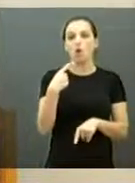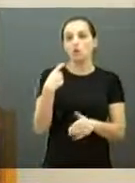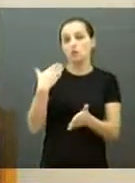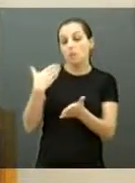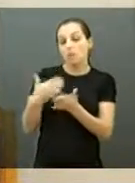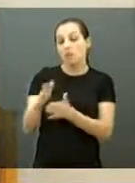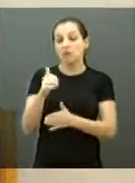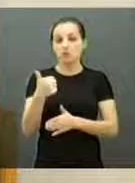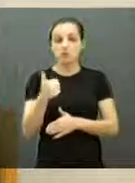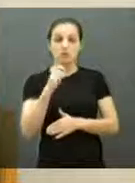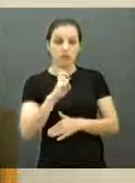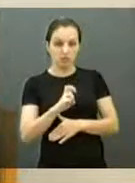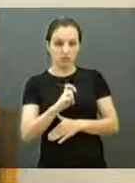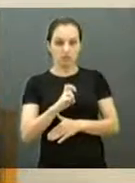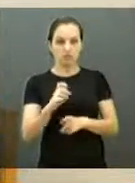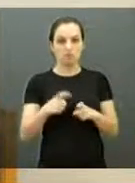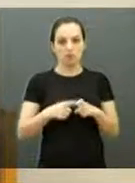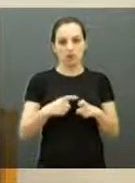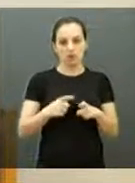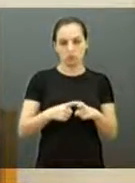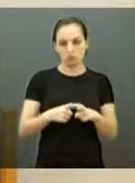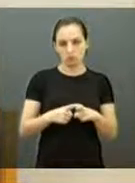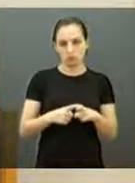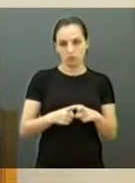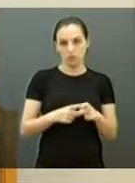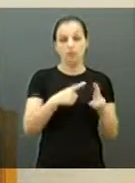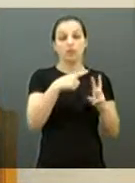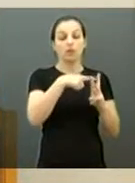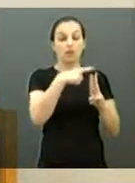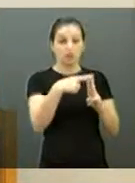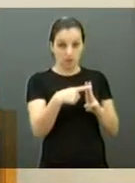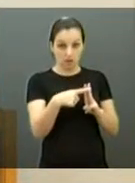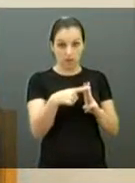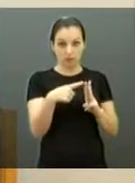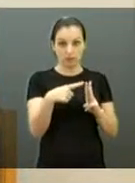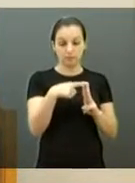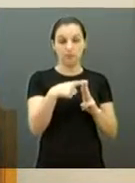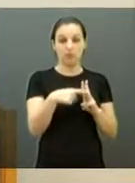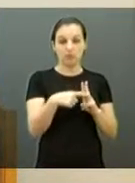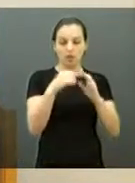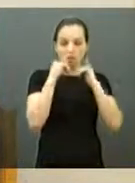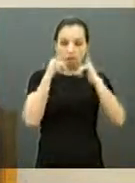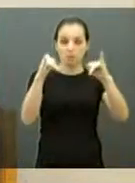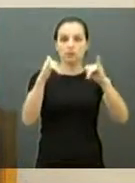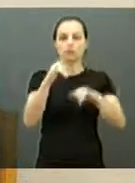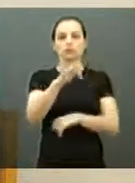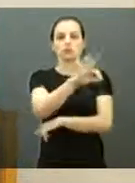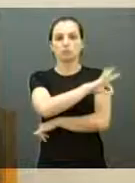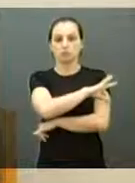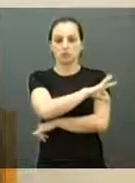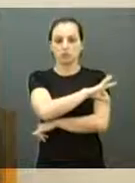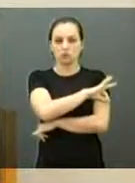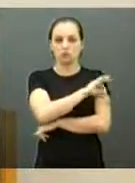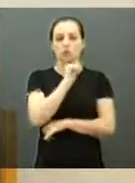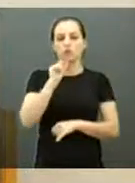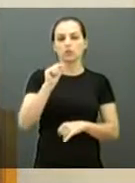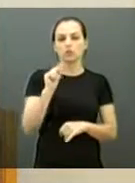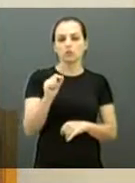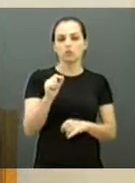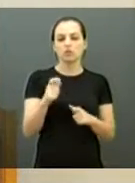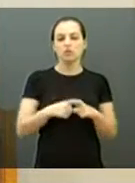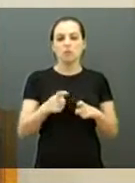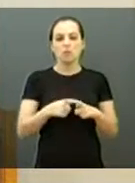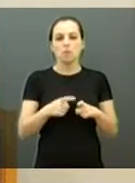49. Três desses 15 médicos, por informação da prefeitura, são médicos